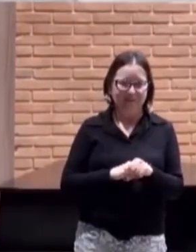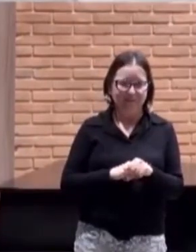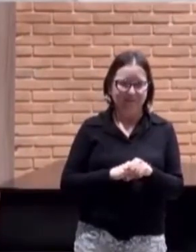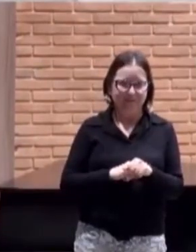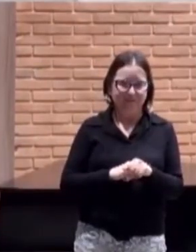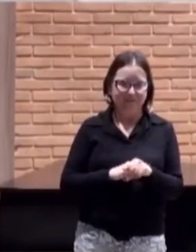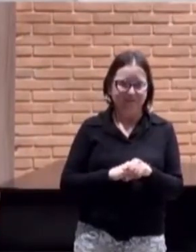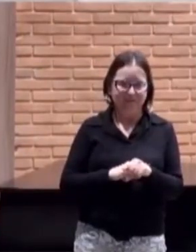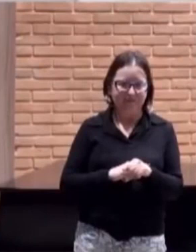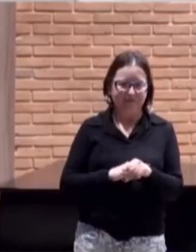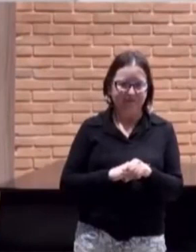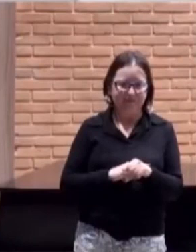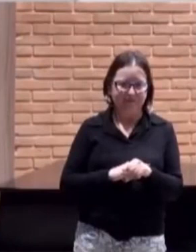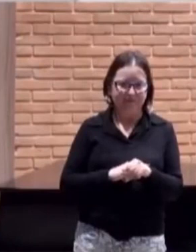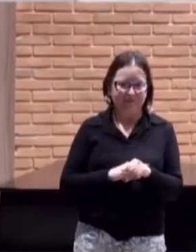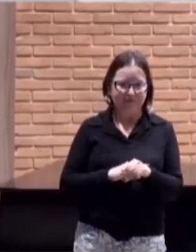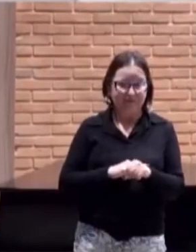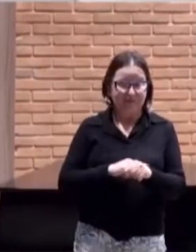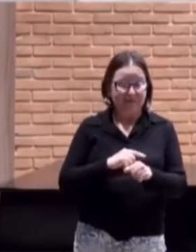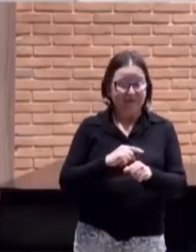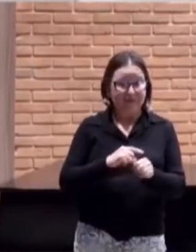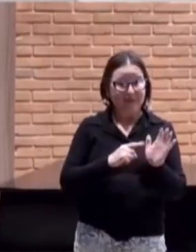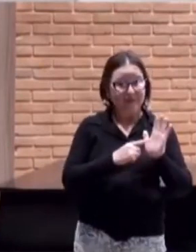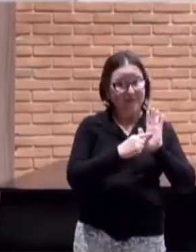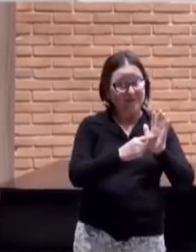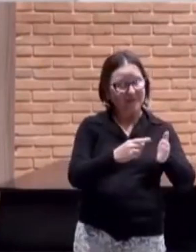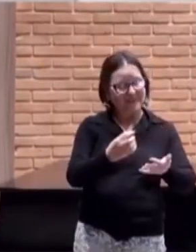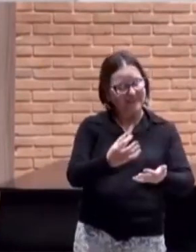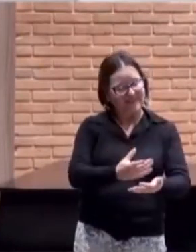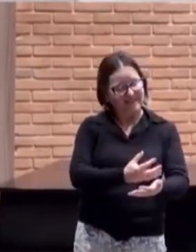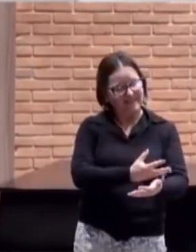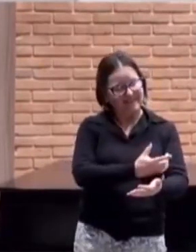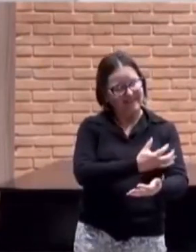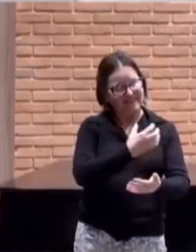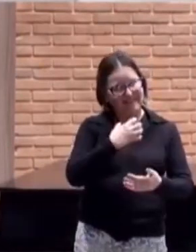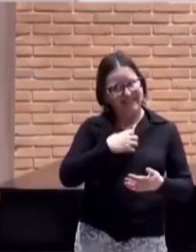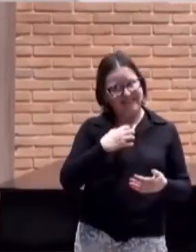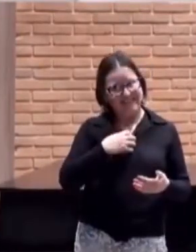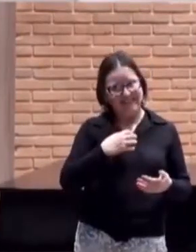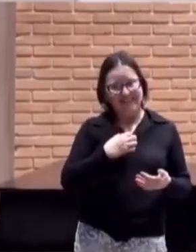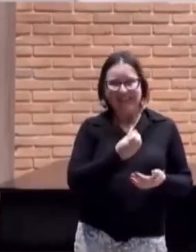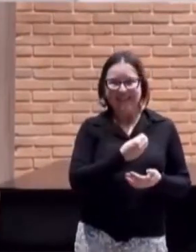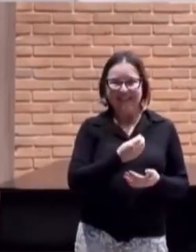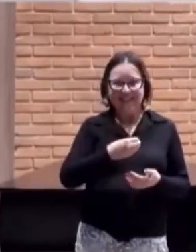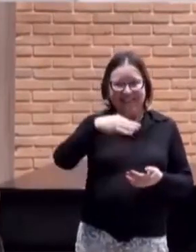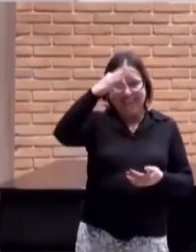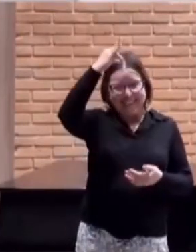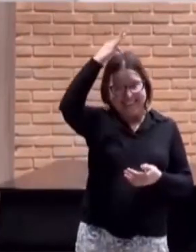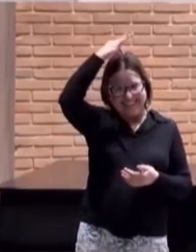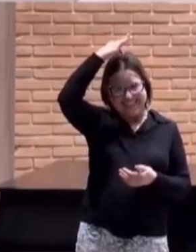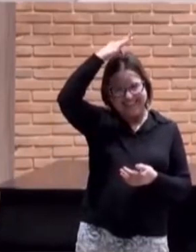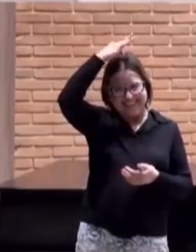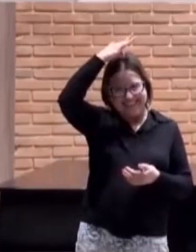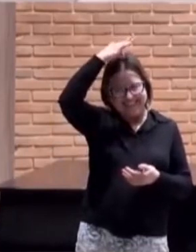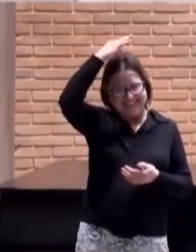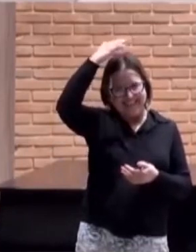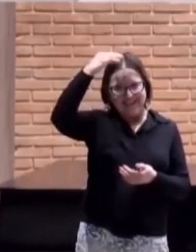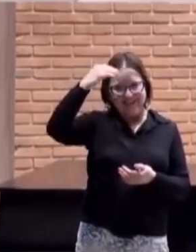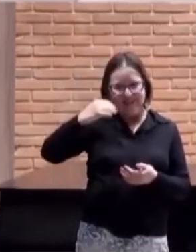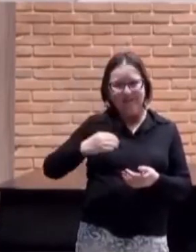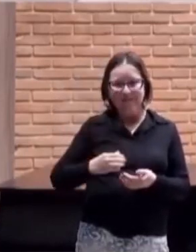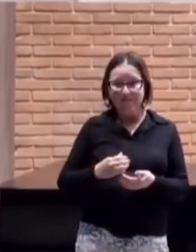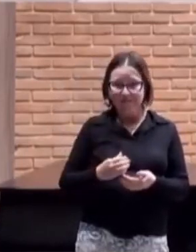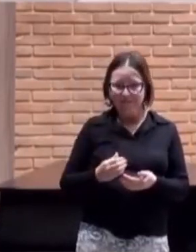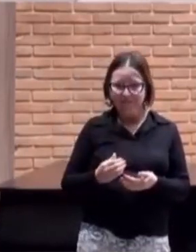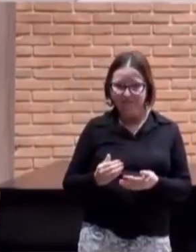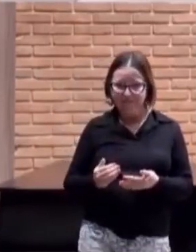de emoção, de sentimentos, de vida espiritual. Olha como é bom e